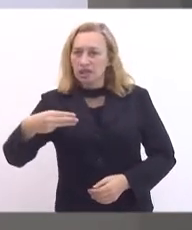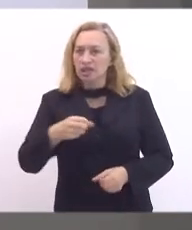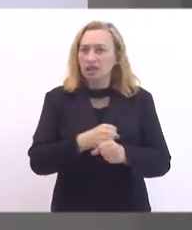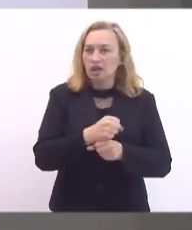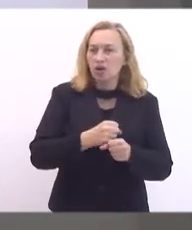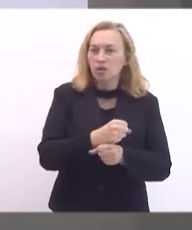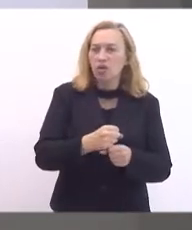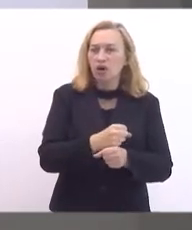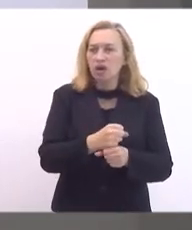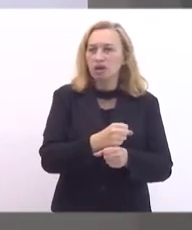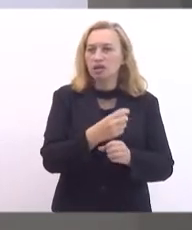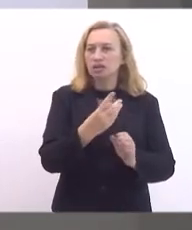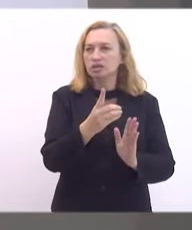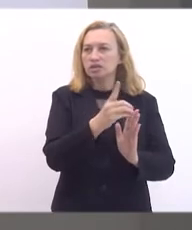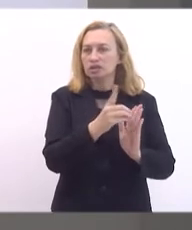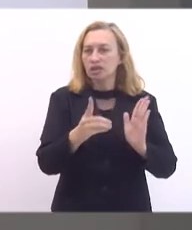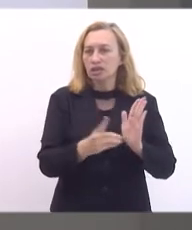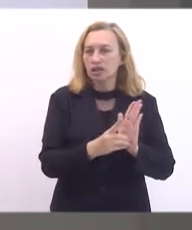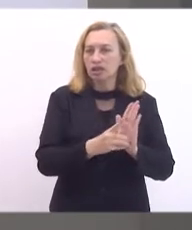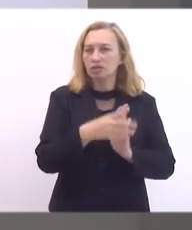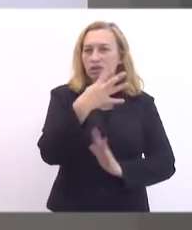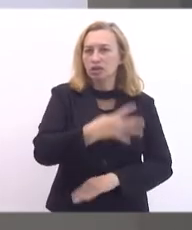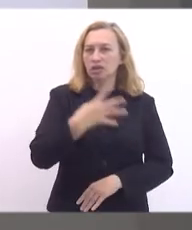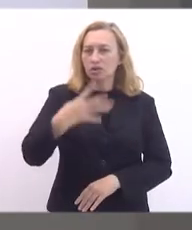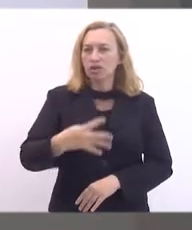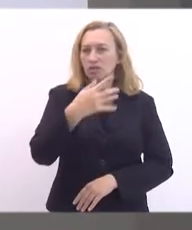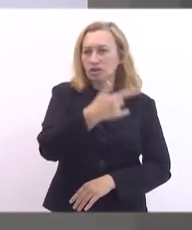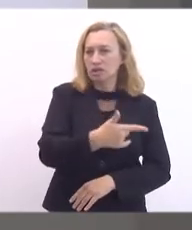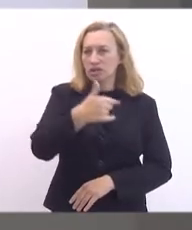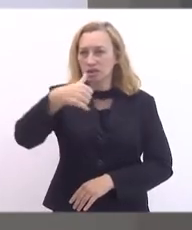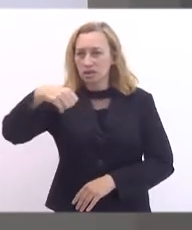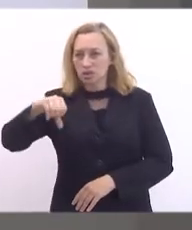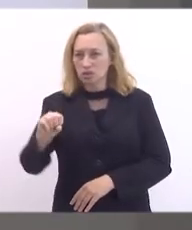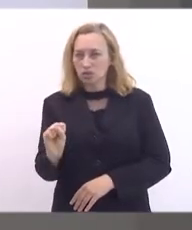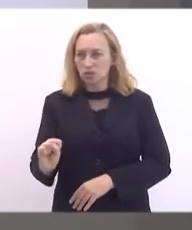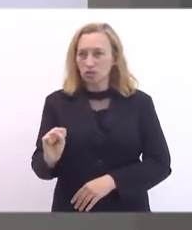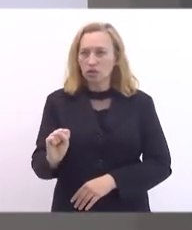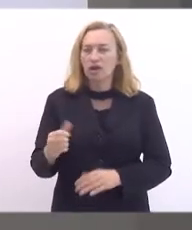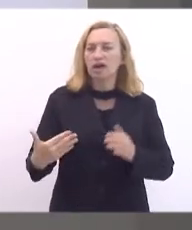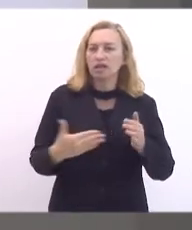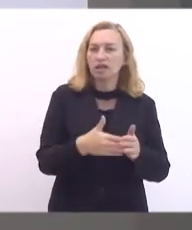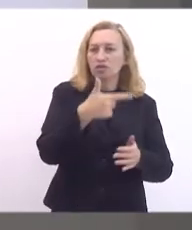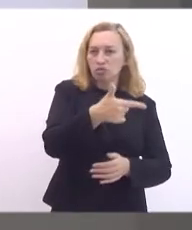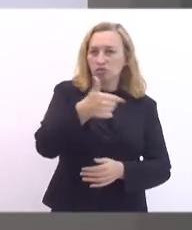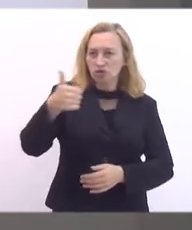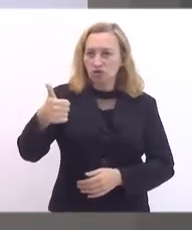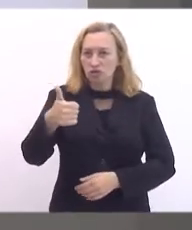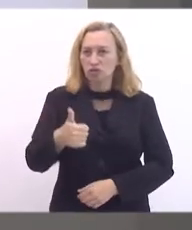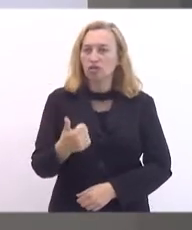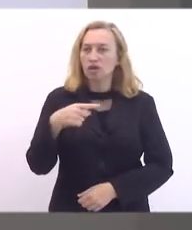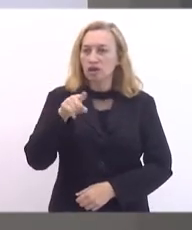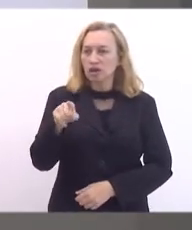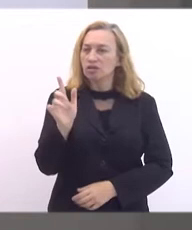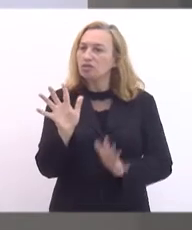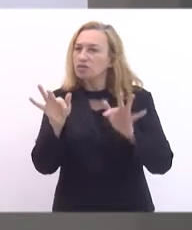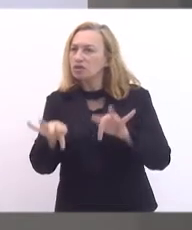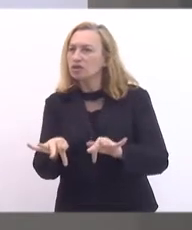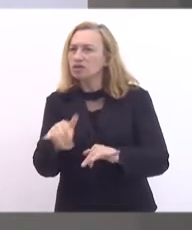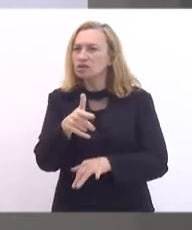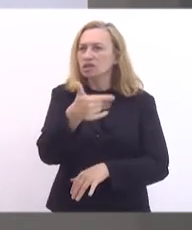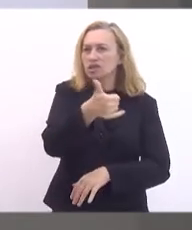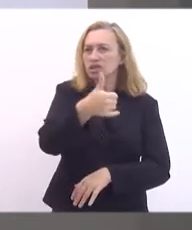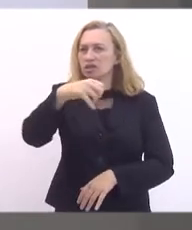da publicação do Decreto 44 418 até 2021 lá no final